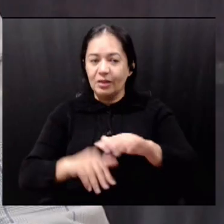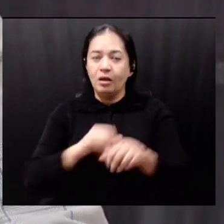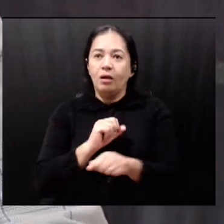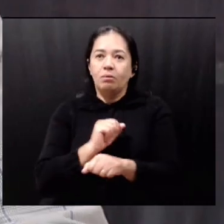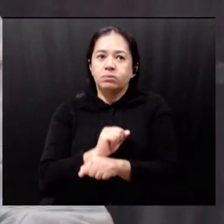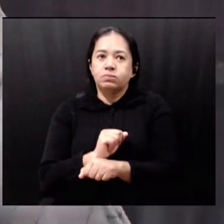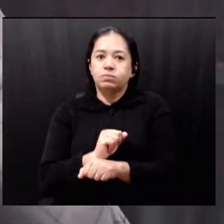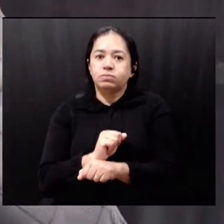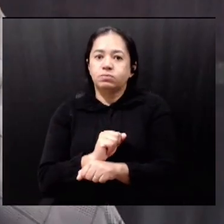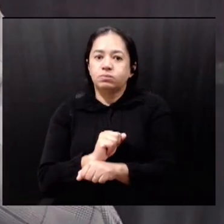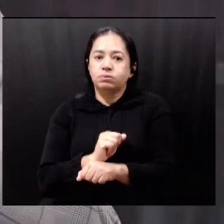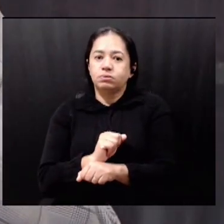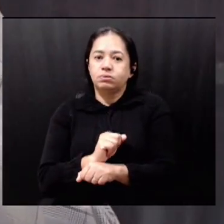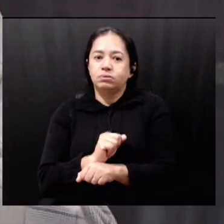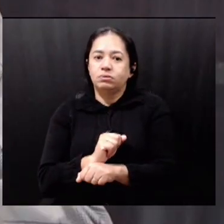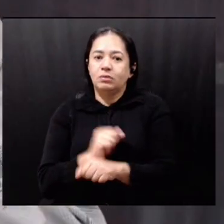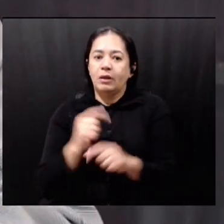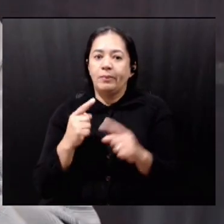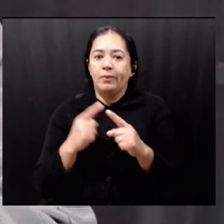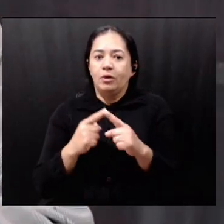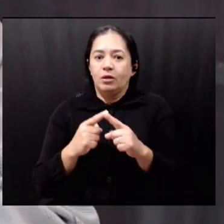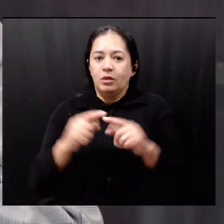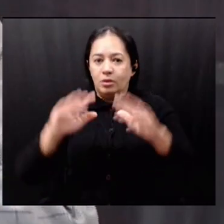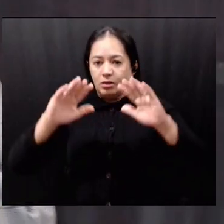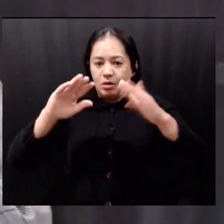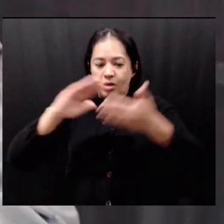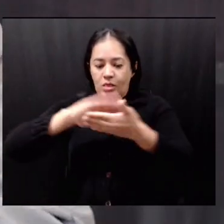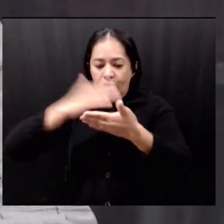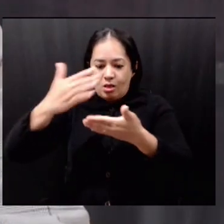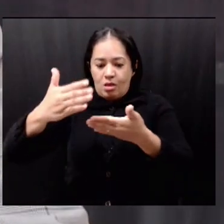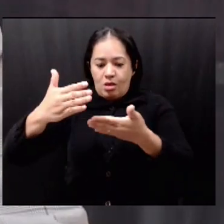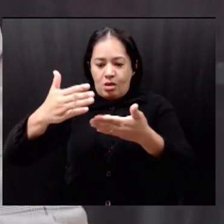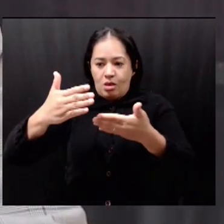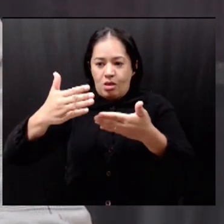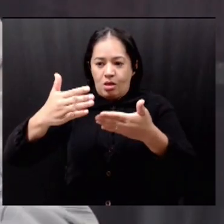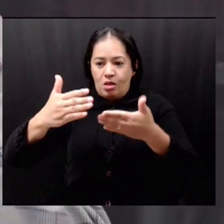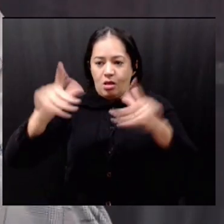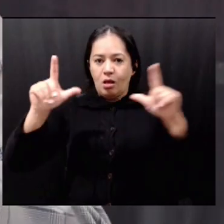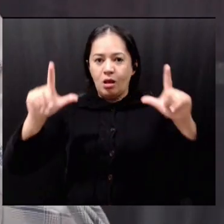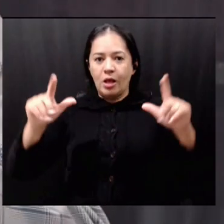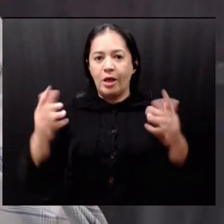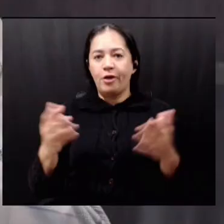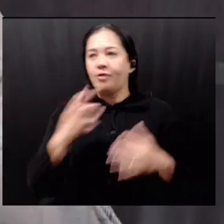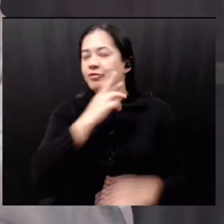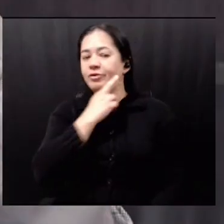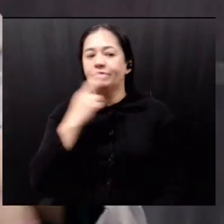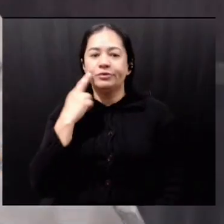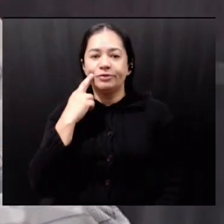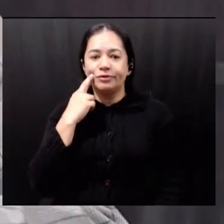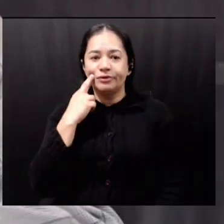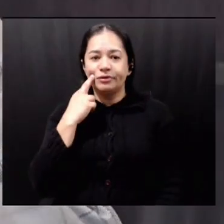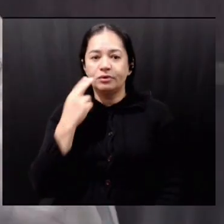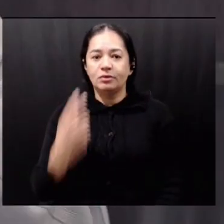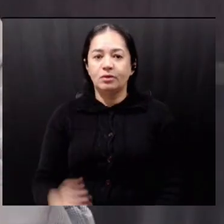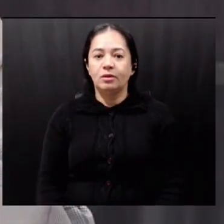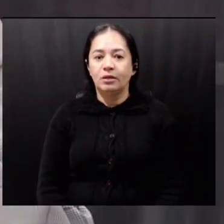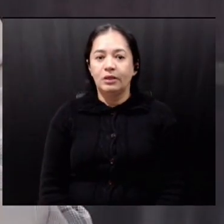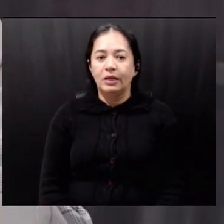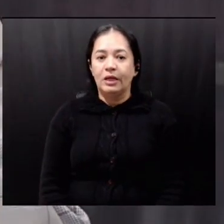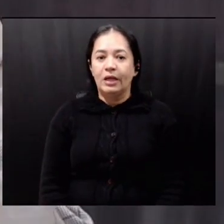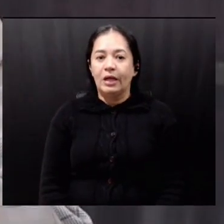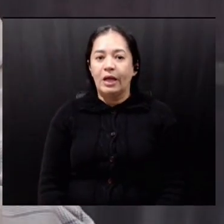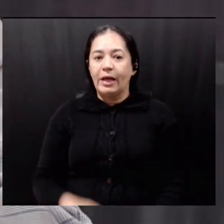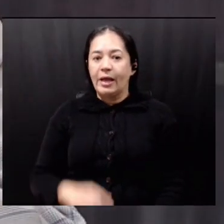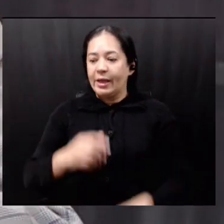em êxtase, né? Na tela. A gente coloca muito assim, eu vou levar num restaurante. Aí eu coloco, ali a criança tá pra lá e pra cá. Toma então, o celular.